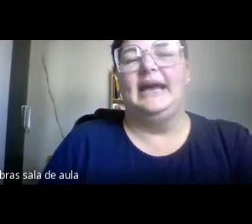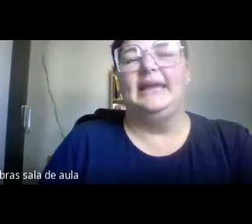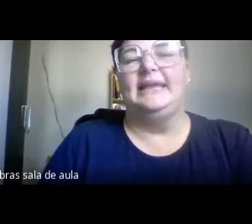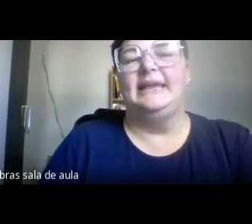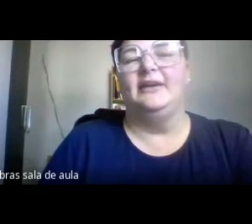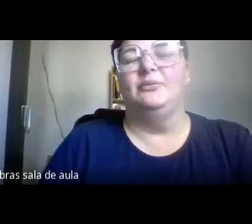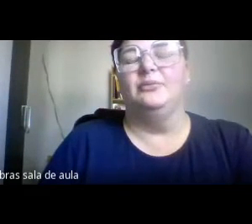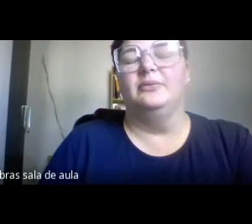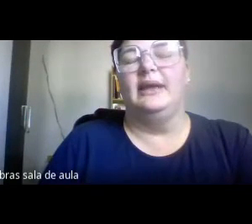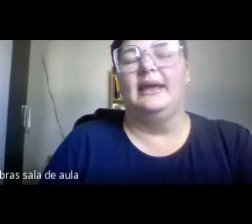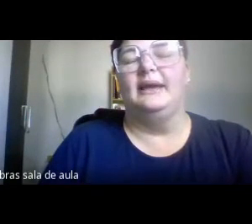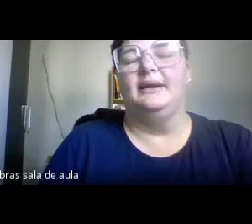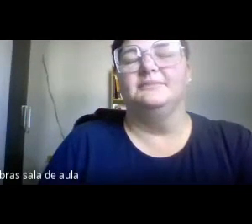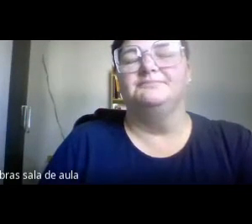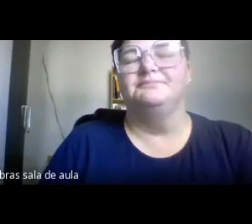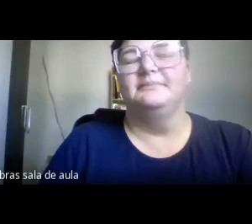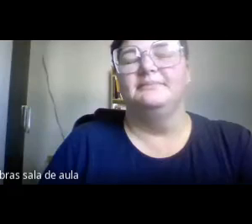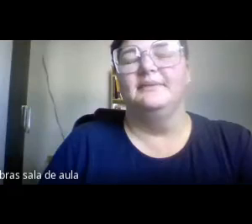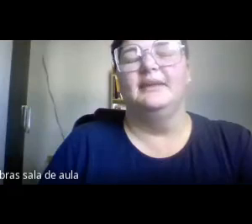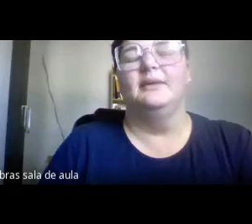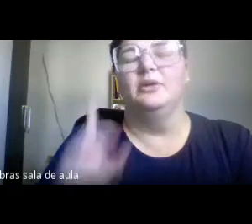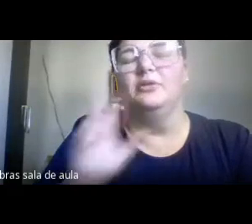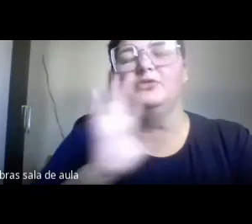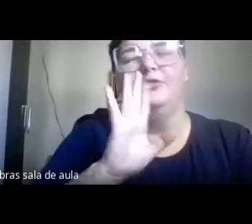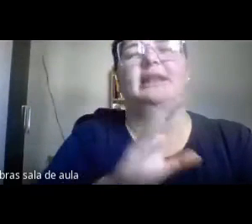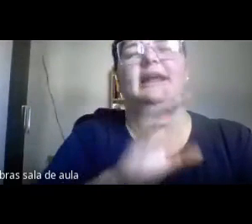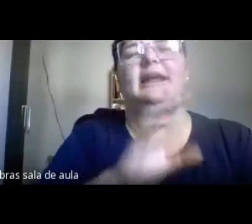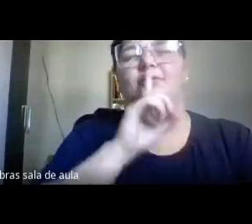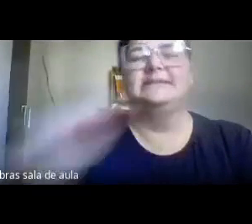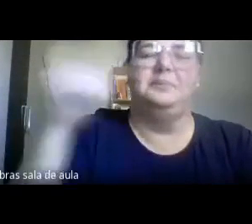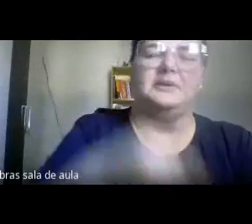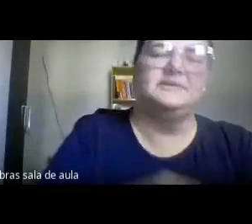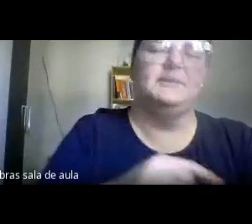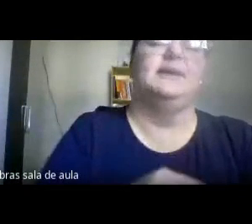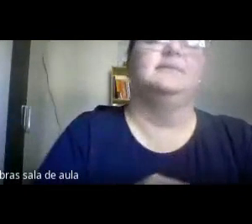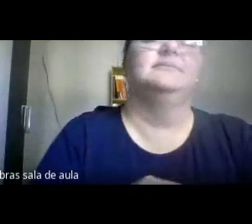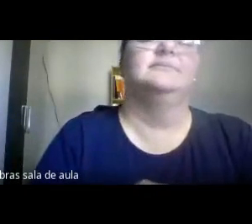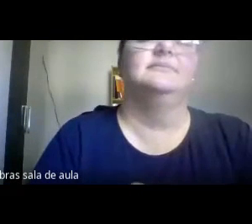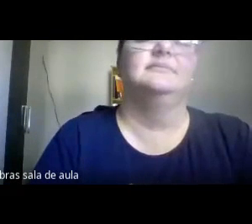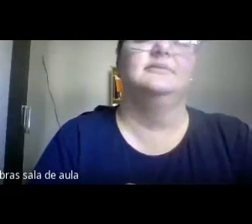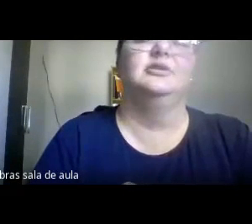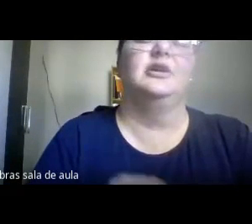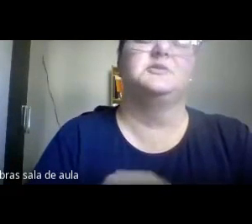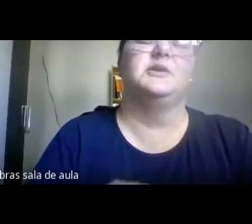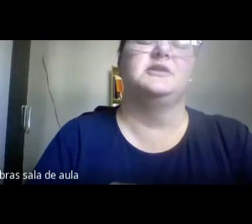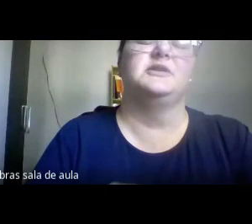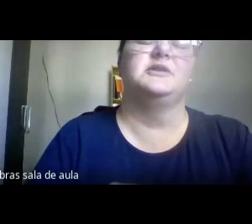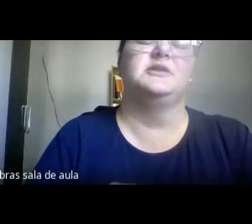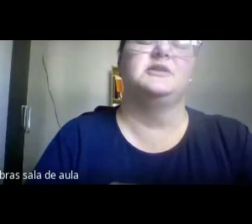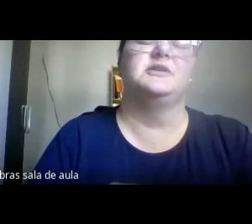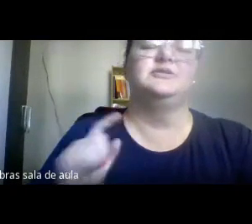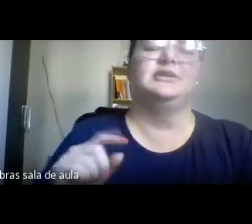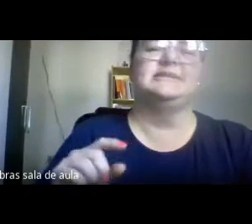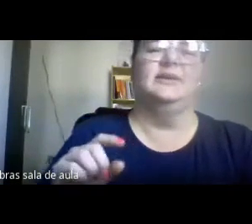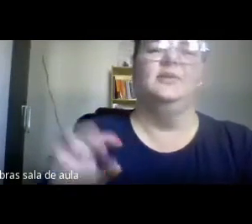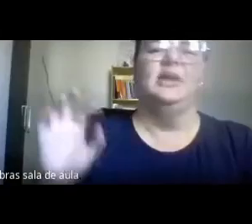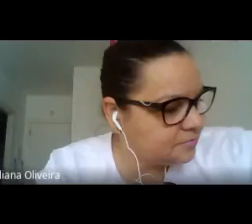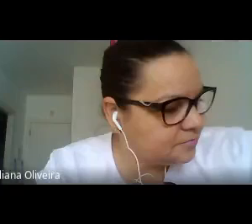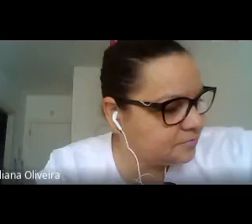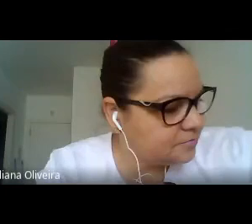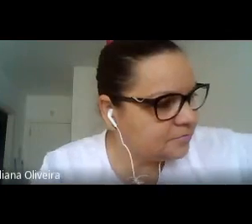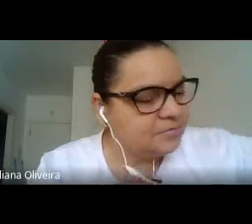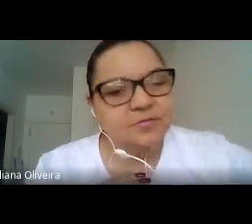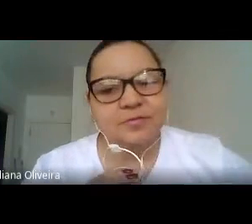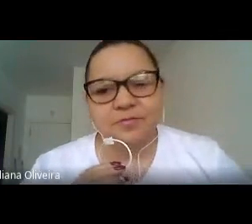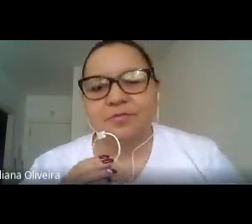E aí eu não vou falar, eu vou trazer no nosso próximo módulo a sugestão